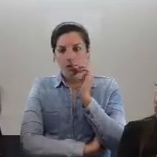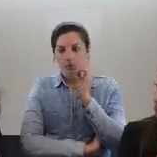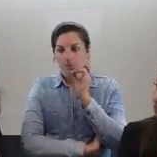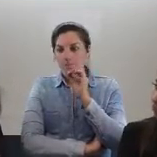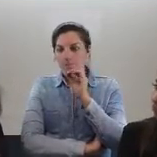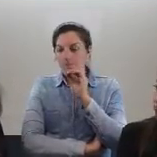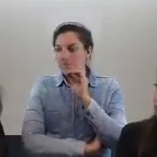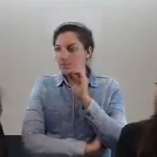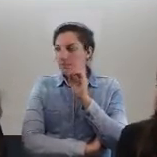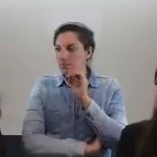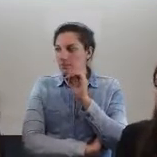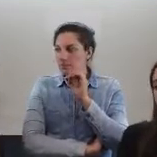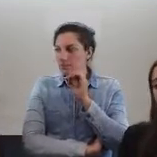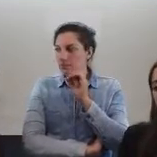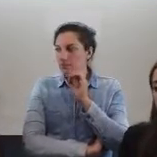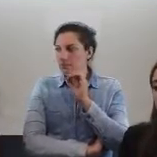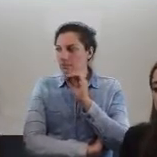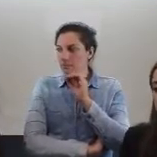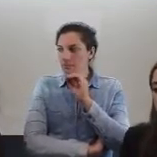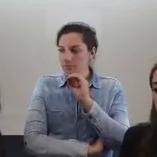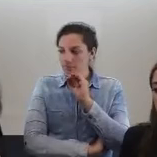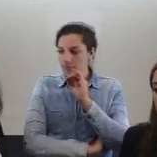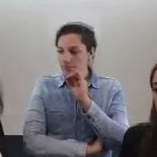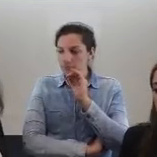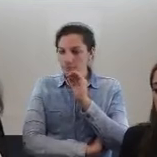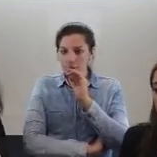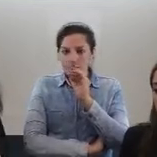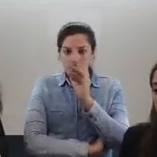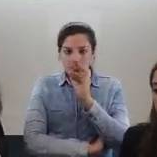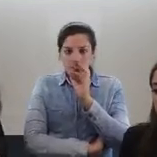termo em inglês, ele ia puxar bem mais